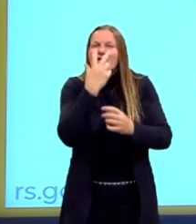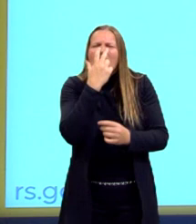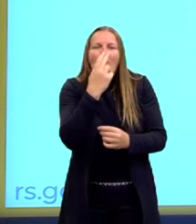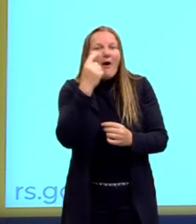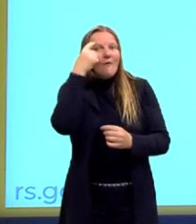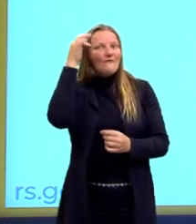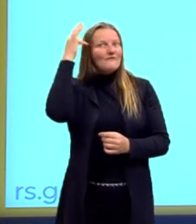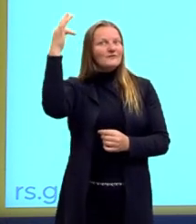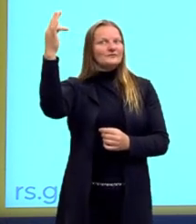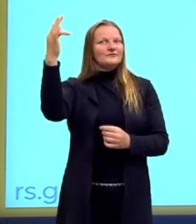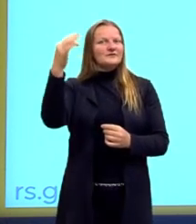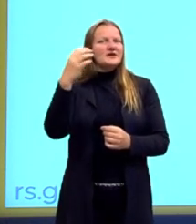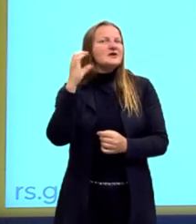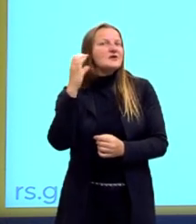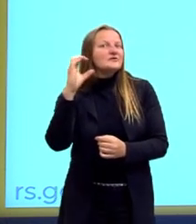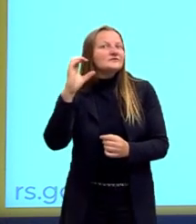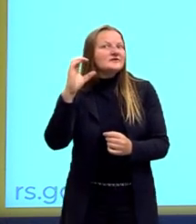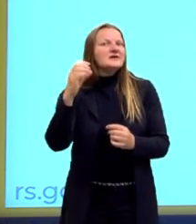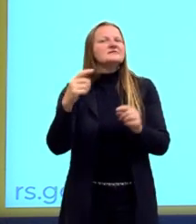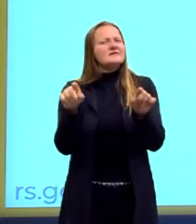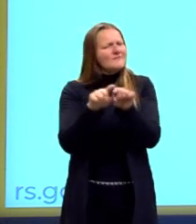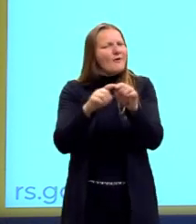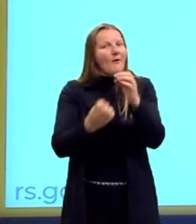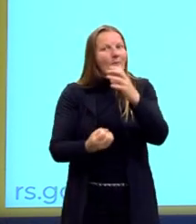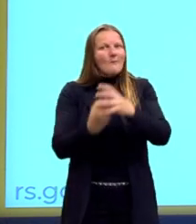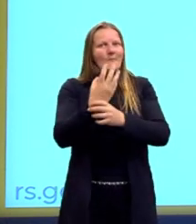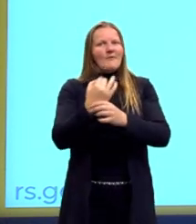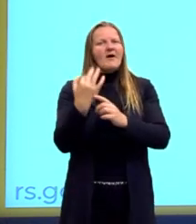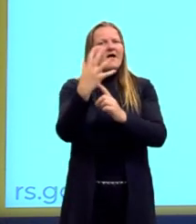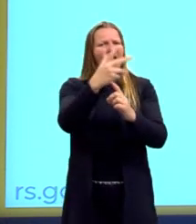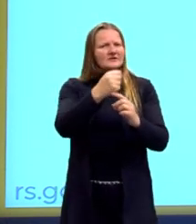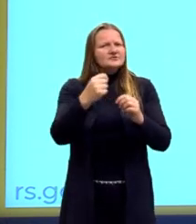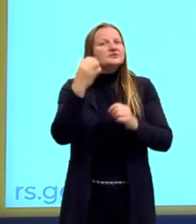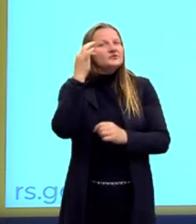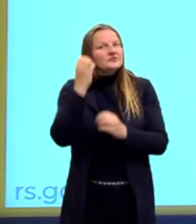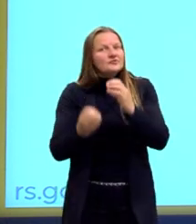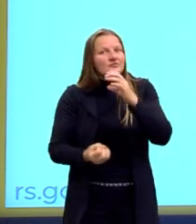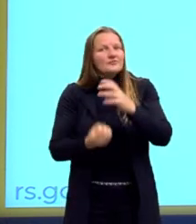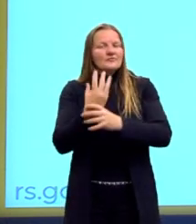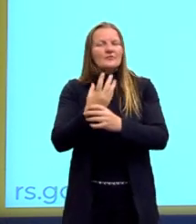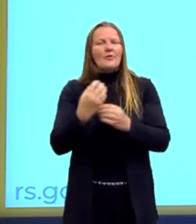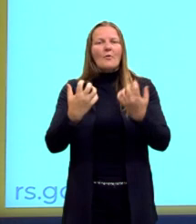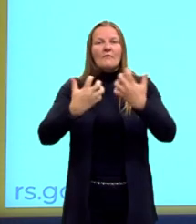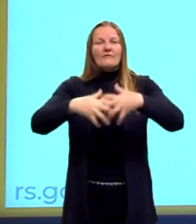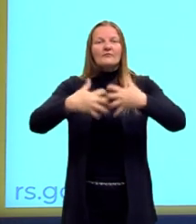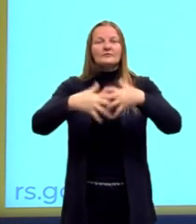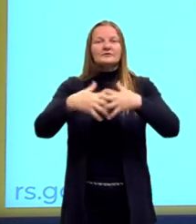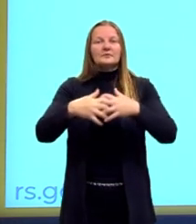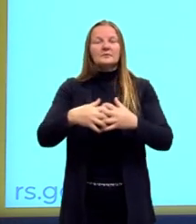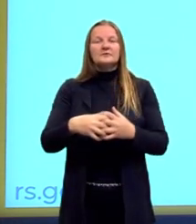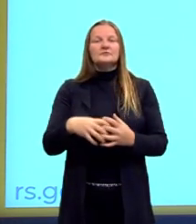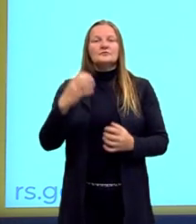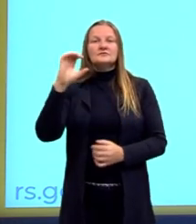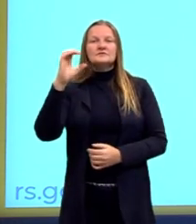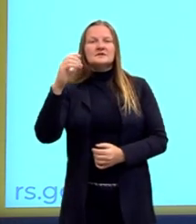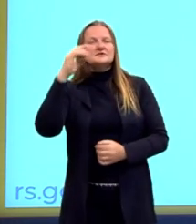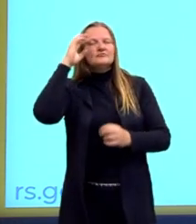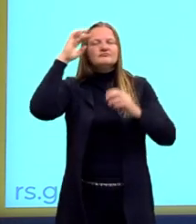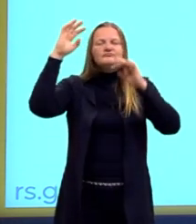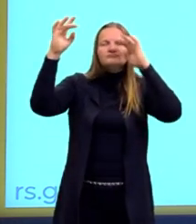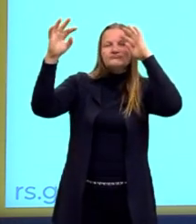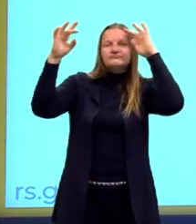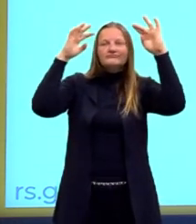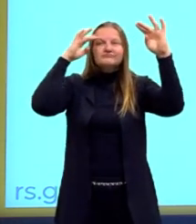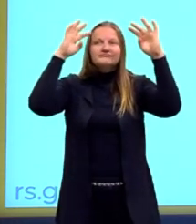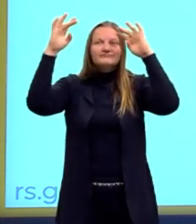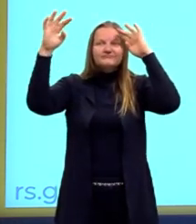a ciência a arte funciona a ciência como que a ciência funciona a ciência funciona que a imaginação e a arte